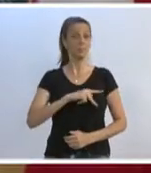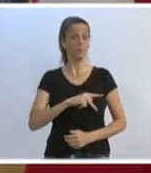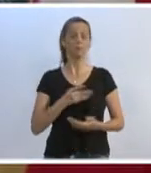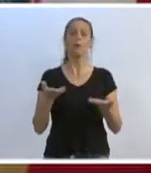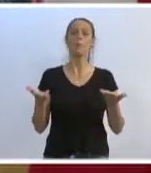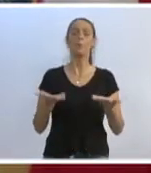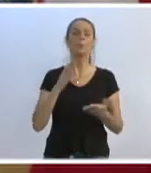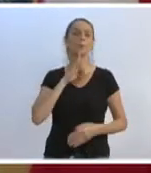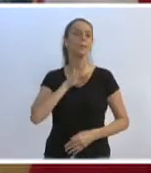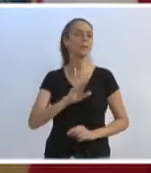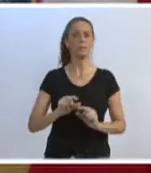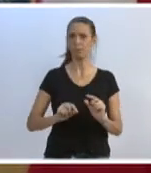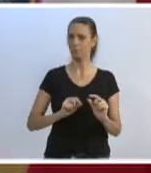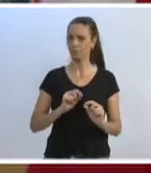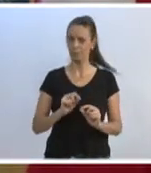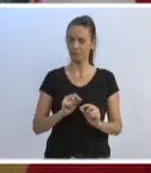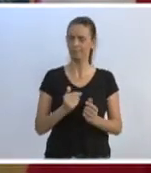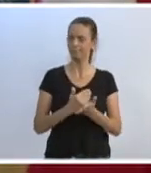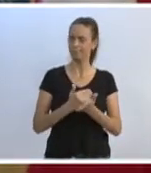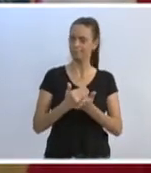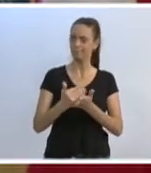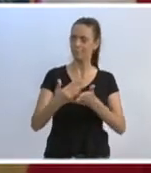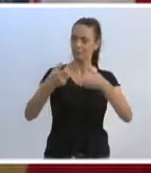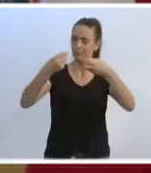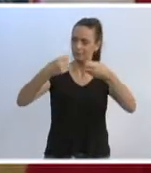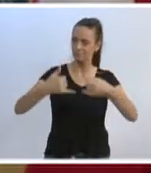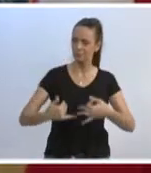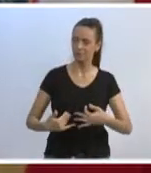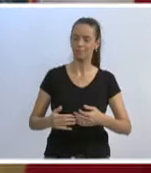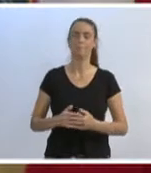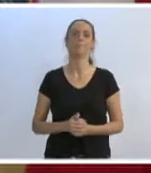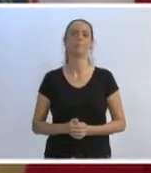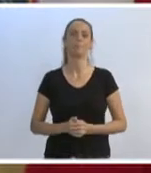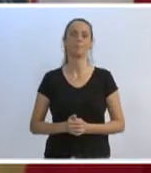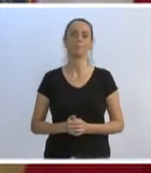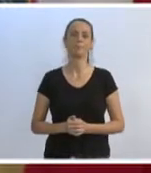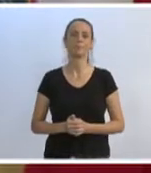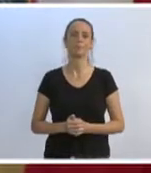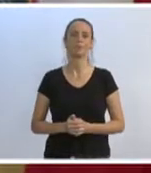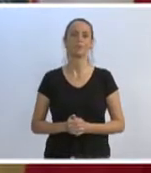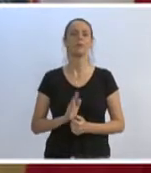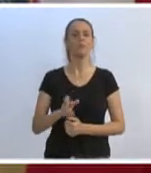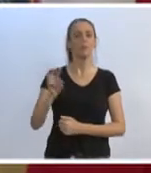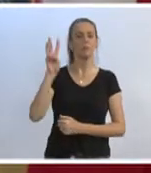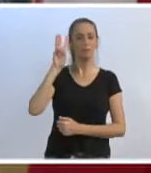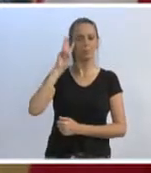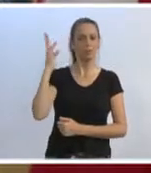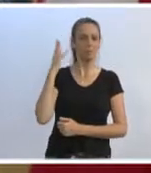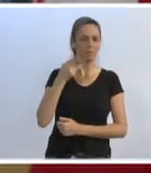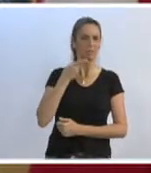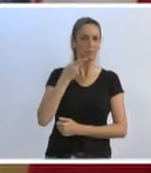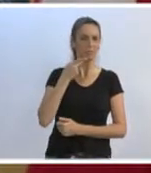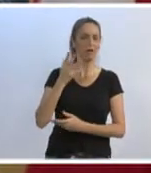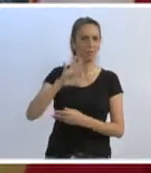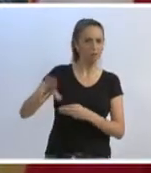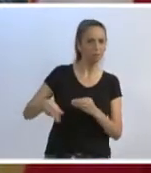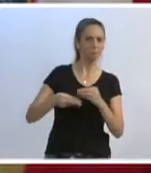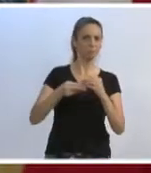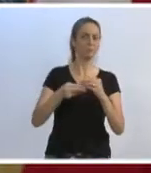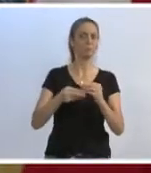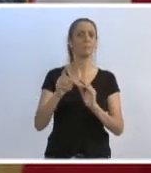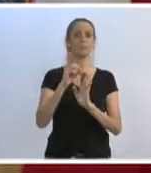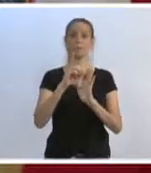tarde de hoje eu quero iniciar falando um pouco daquilo que eu mencionei pela ordem na terça feira a respeito do decreto